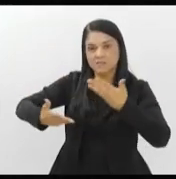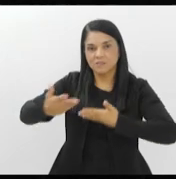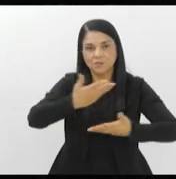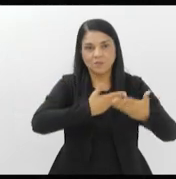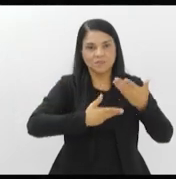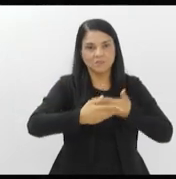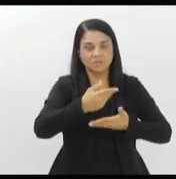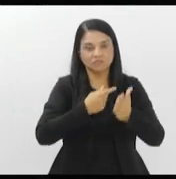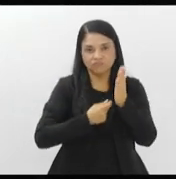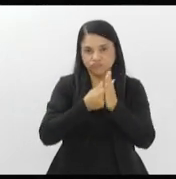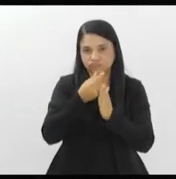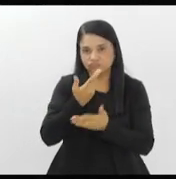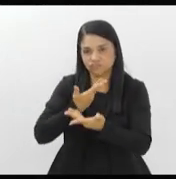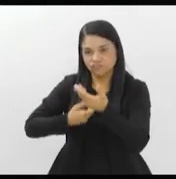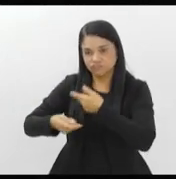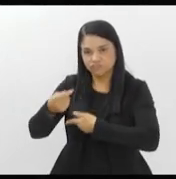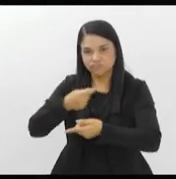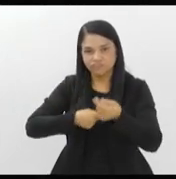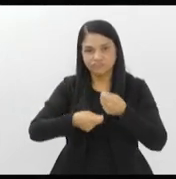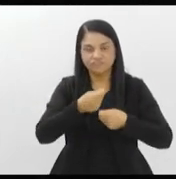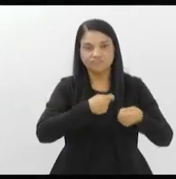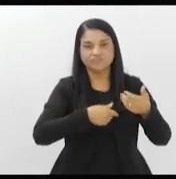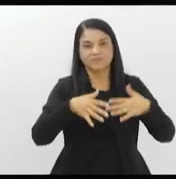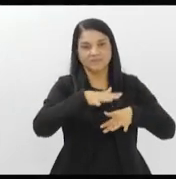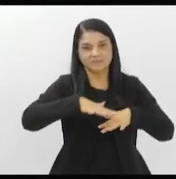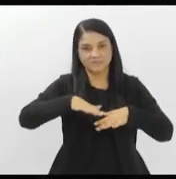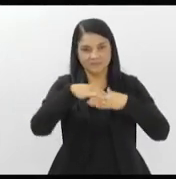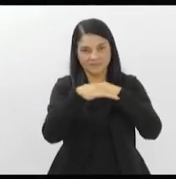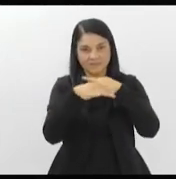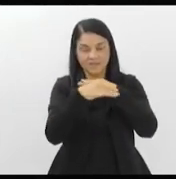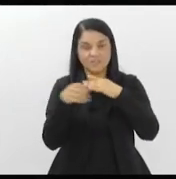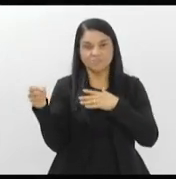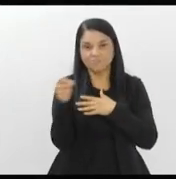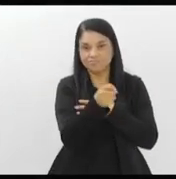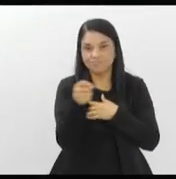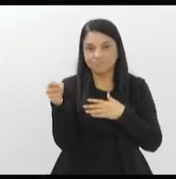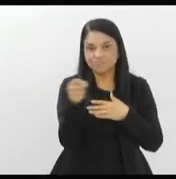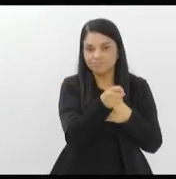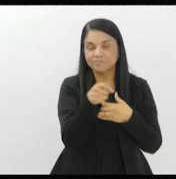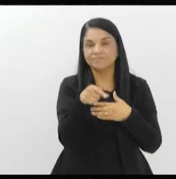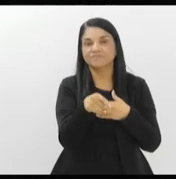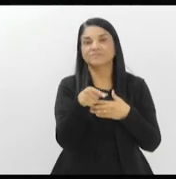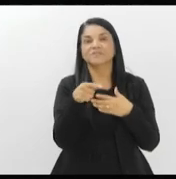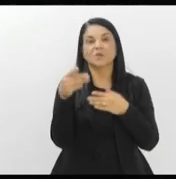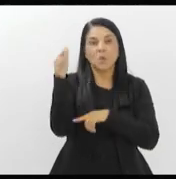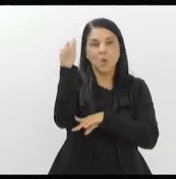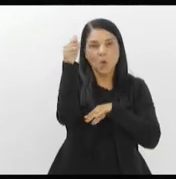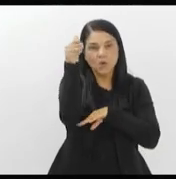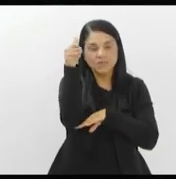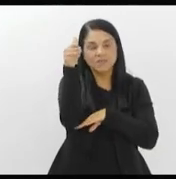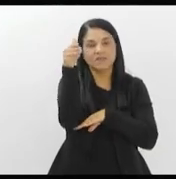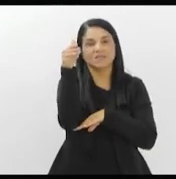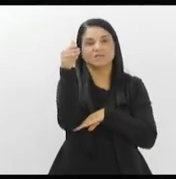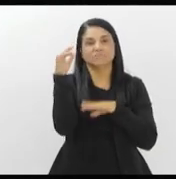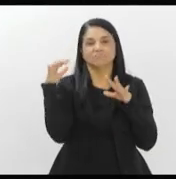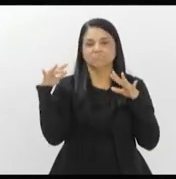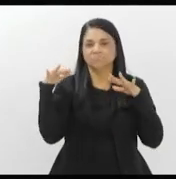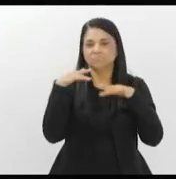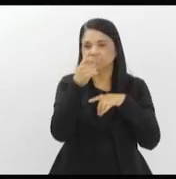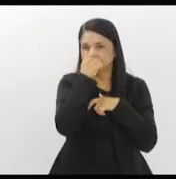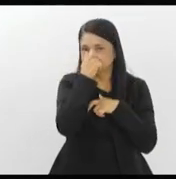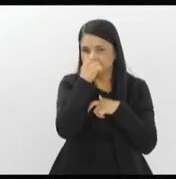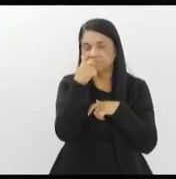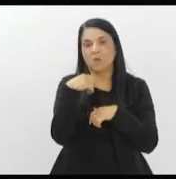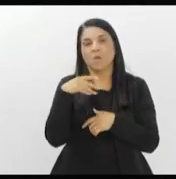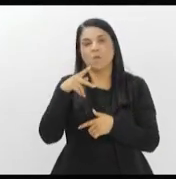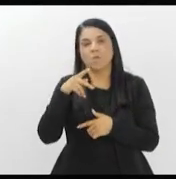recursos, fomentando a circulação de dinheiro e gerando emprego com a rede hoteleira cheia, com as nossas pousadas, com os